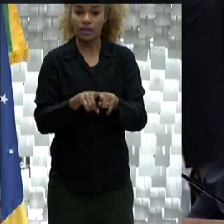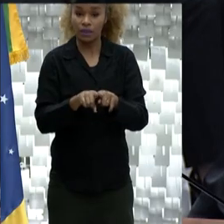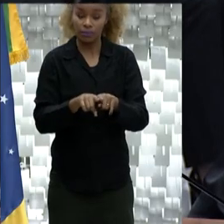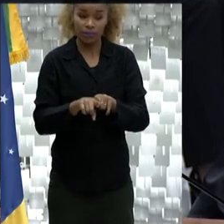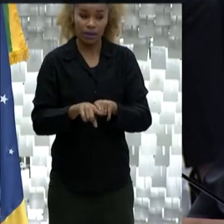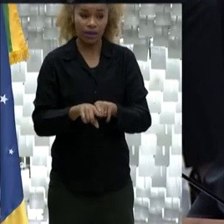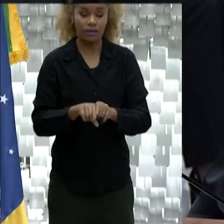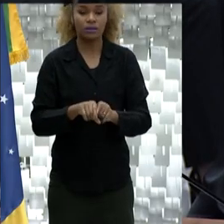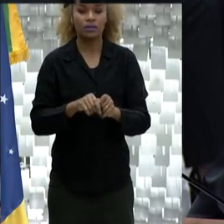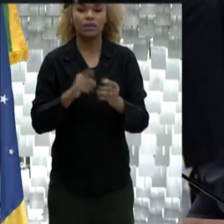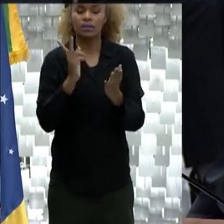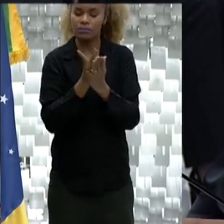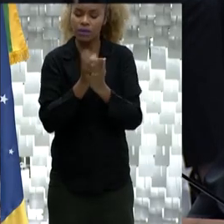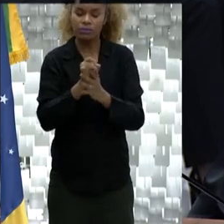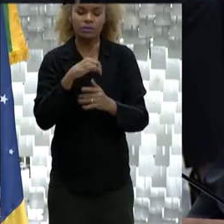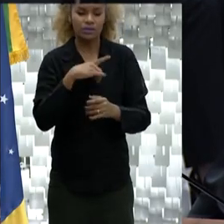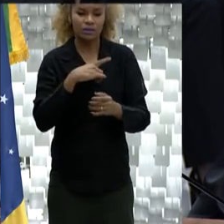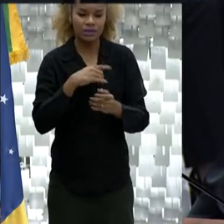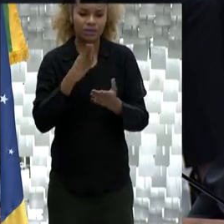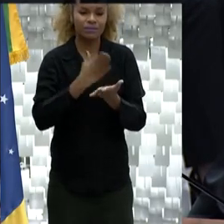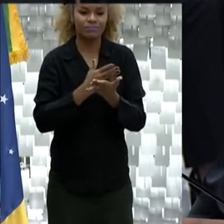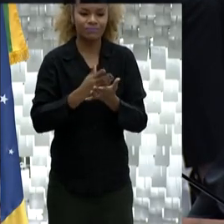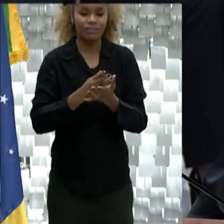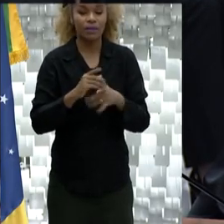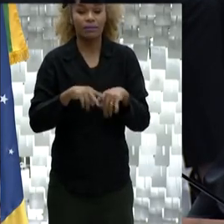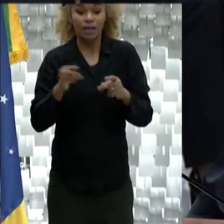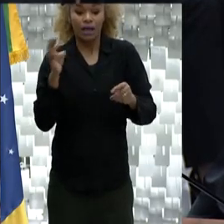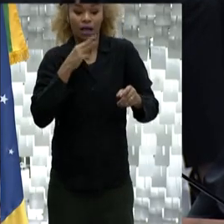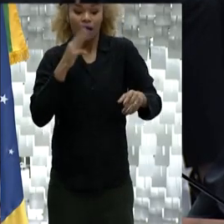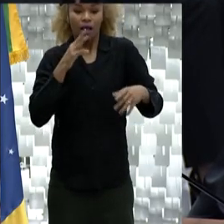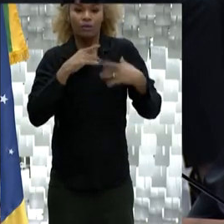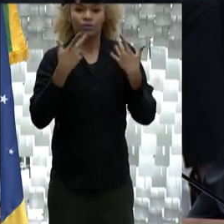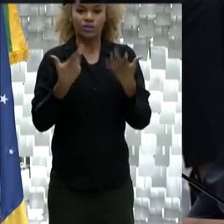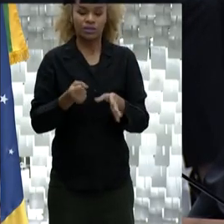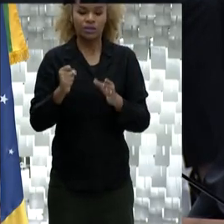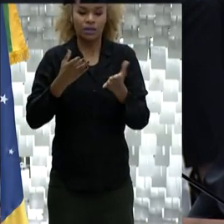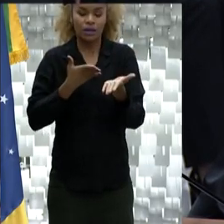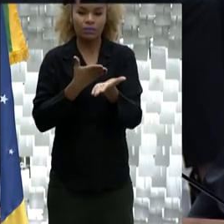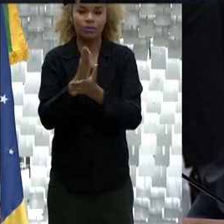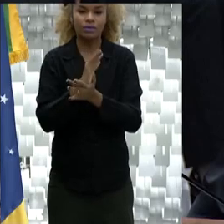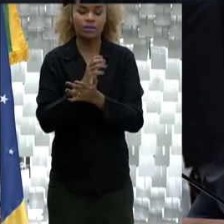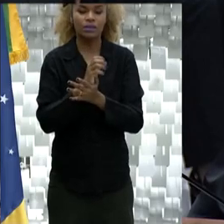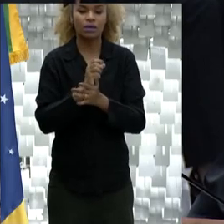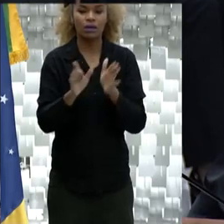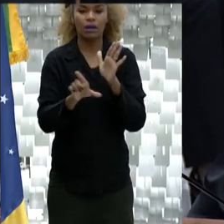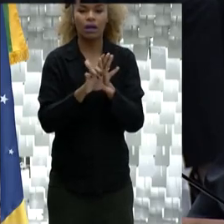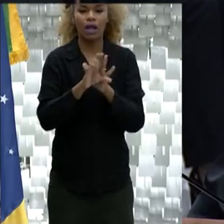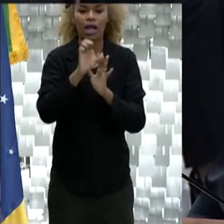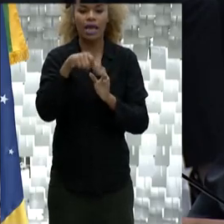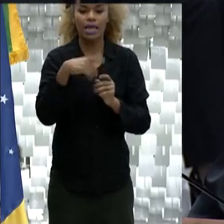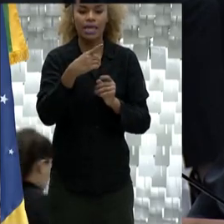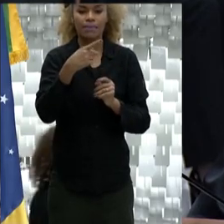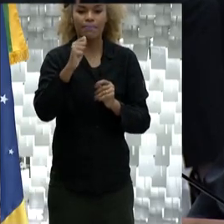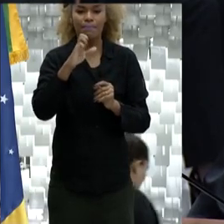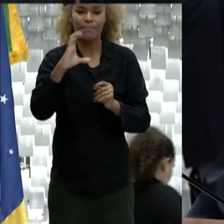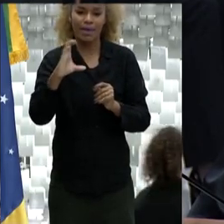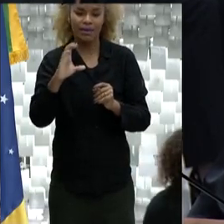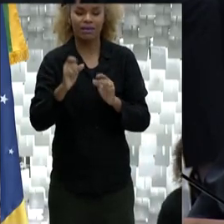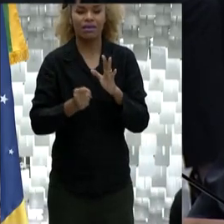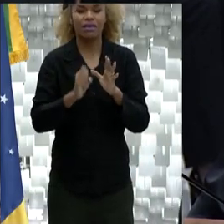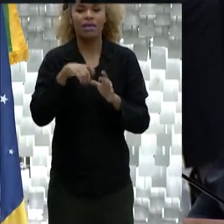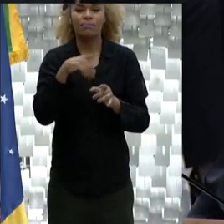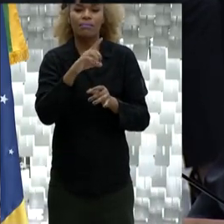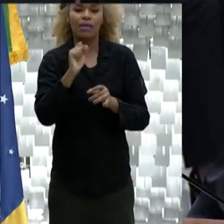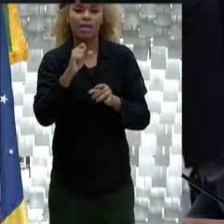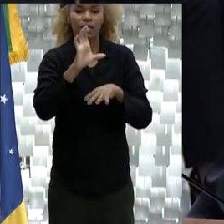Não obstante a iniciativa, há urgência na aprovação da emenda à Constituição que cria